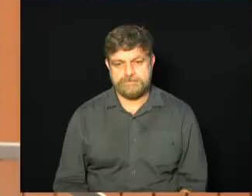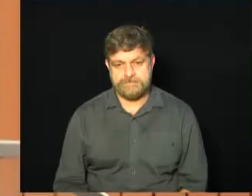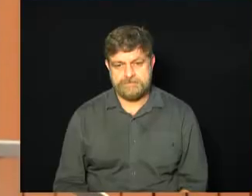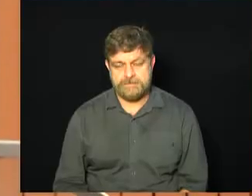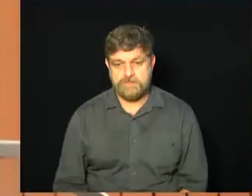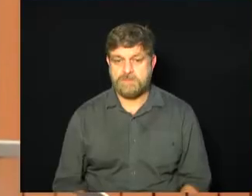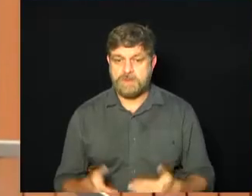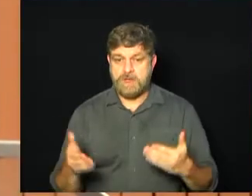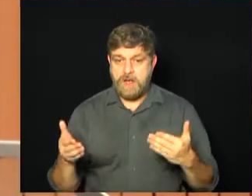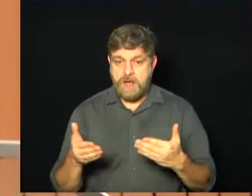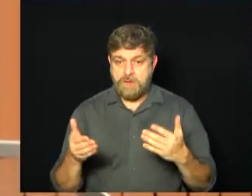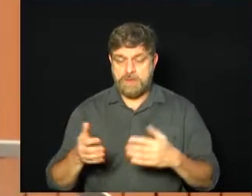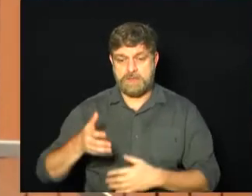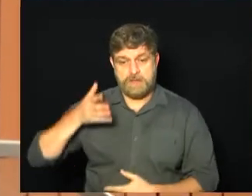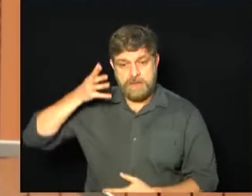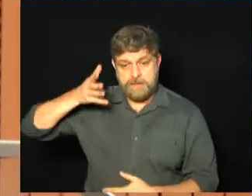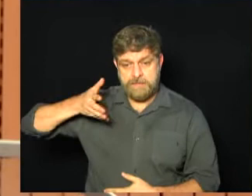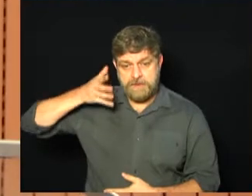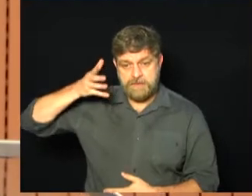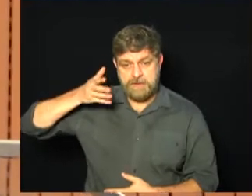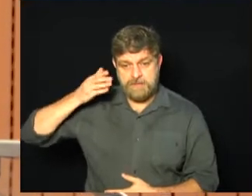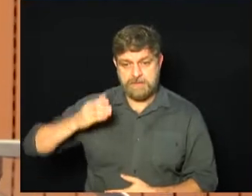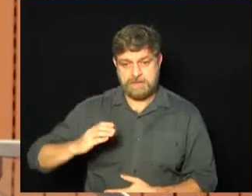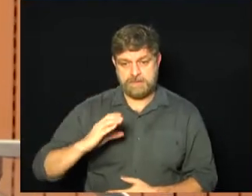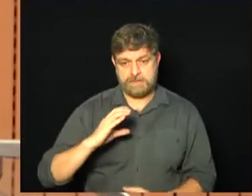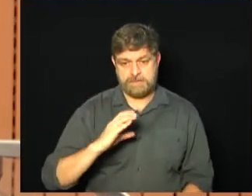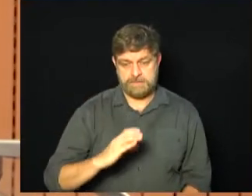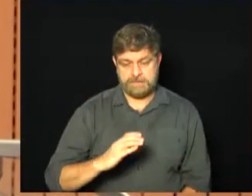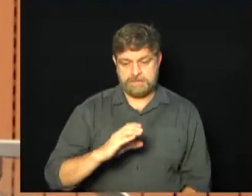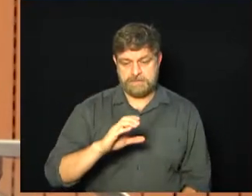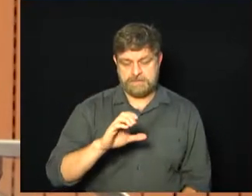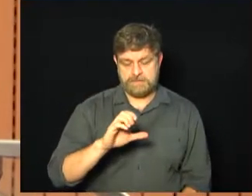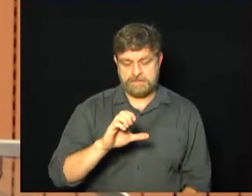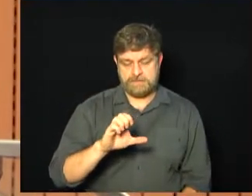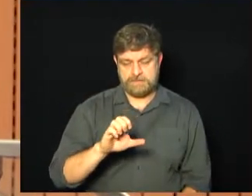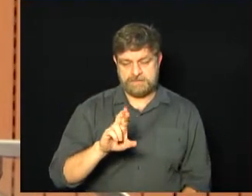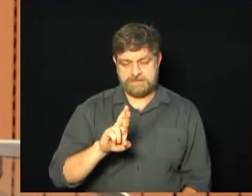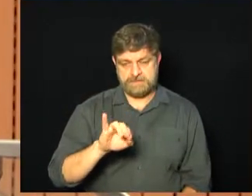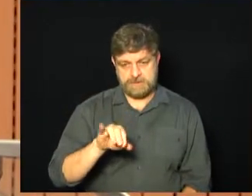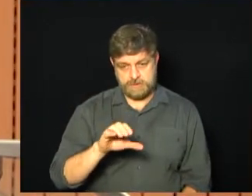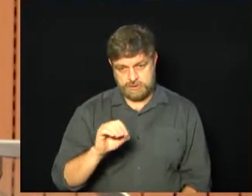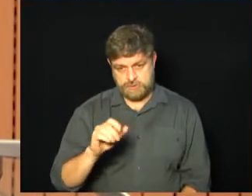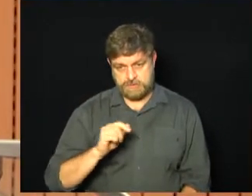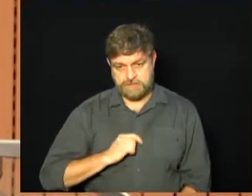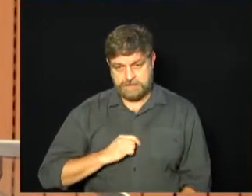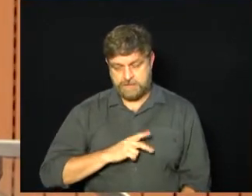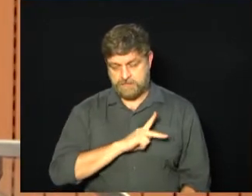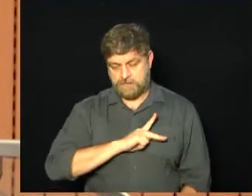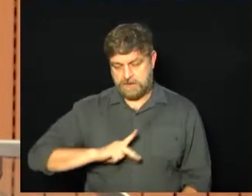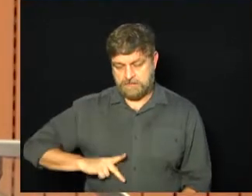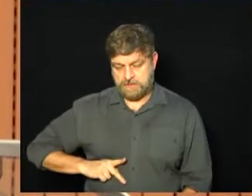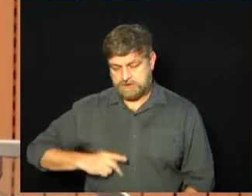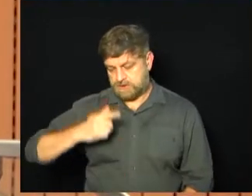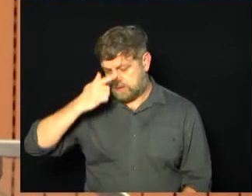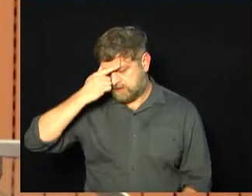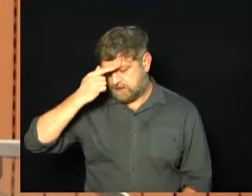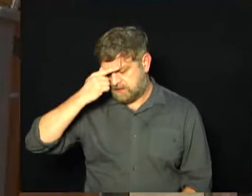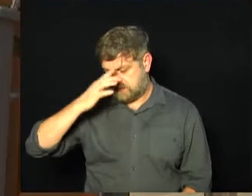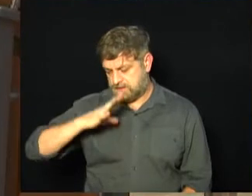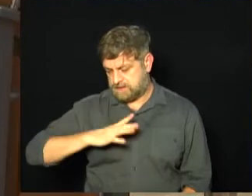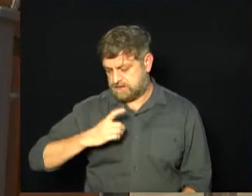Ouviremos agora as palavras do senhor Sérgio Galvão Capone, presidente da Academia Campineira de Letras.